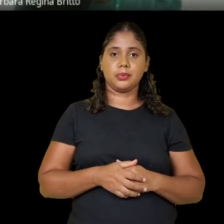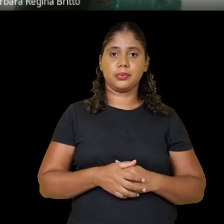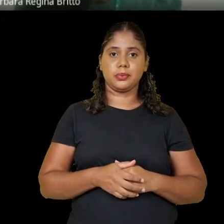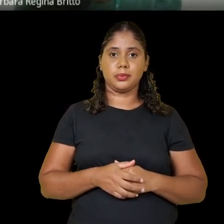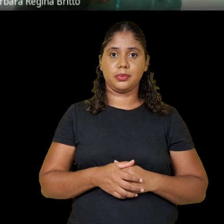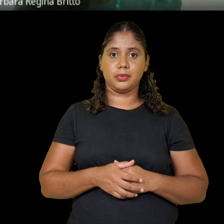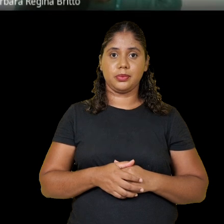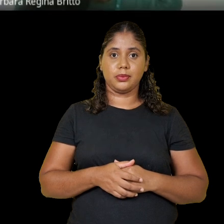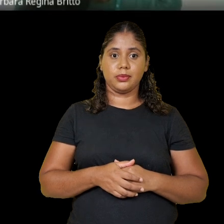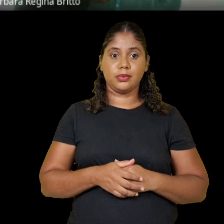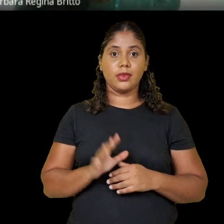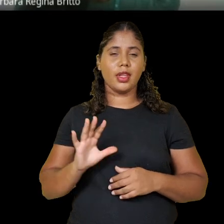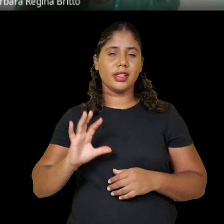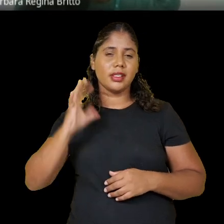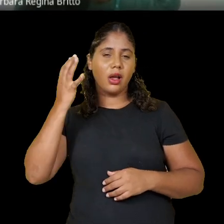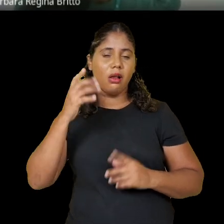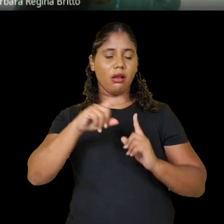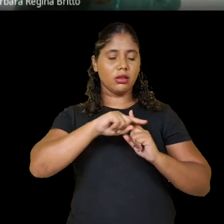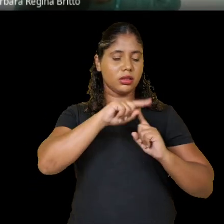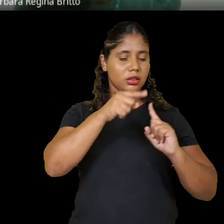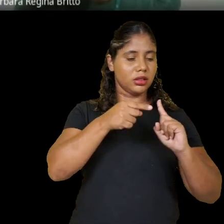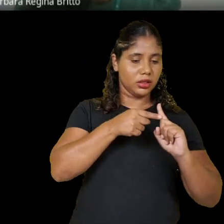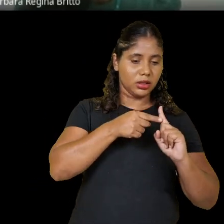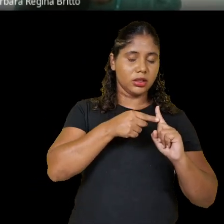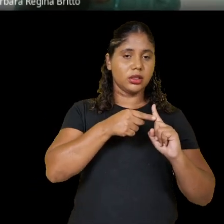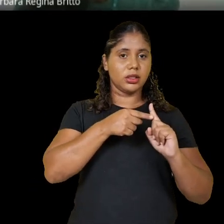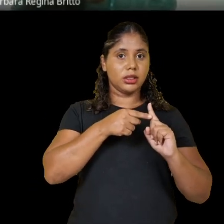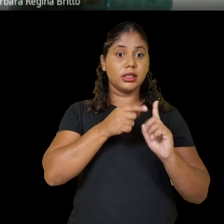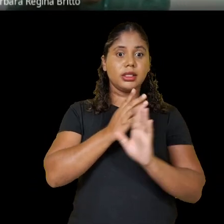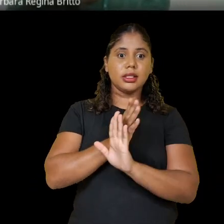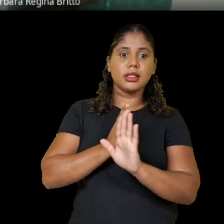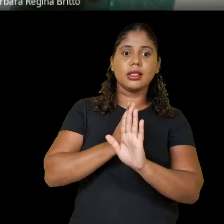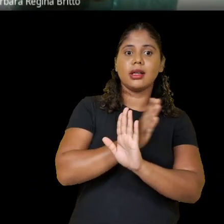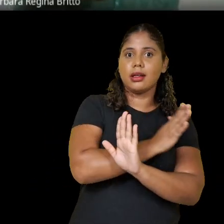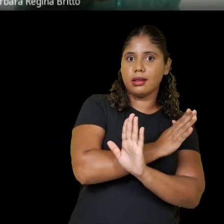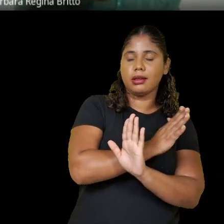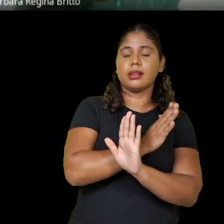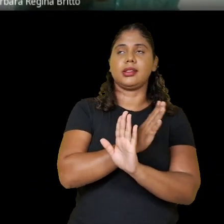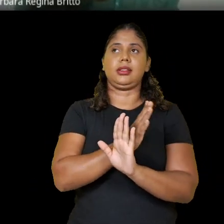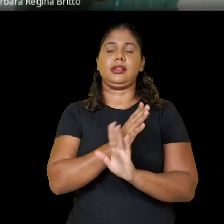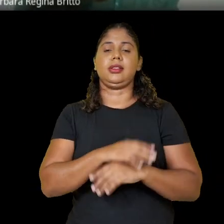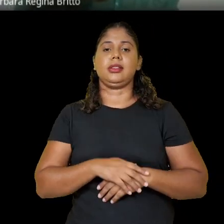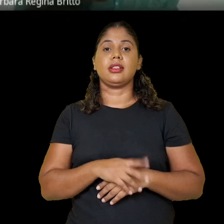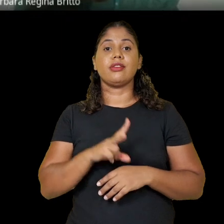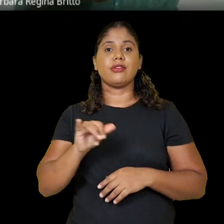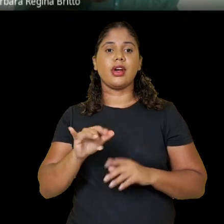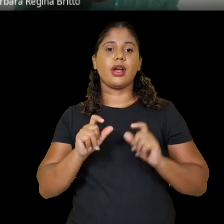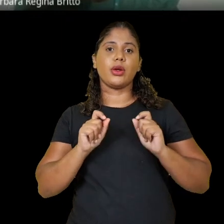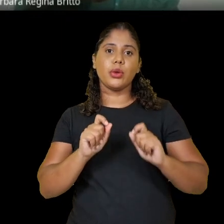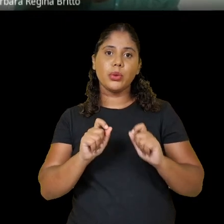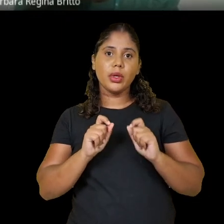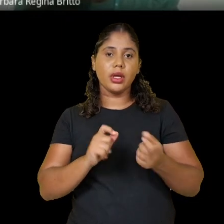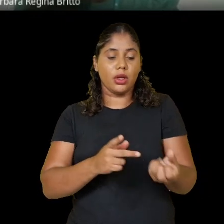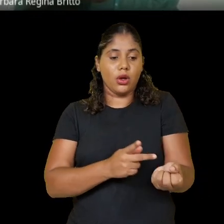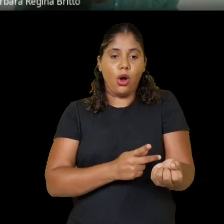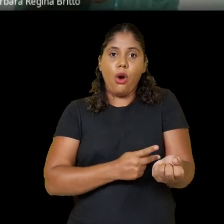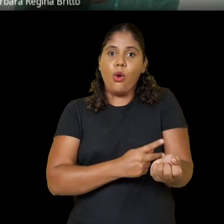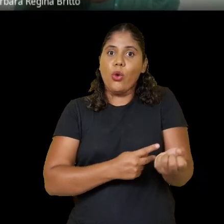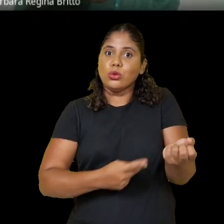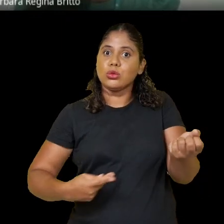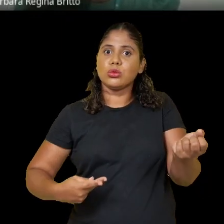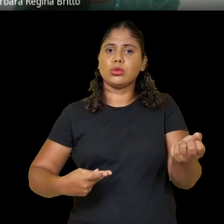diante disso, diante de tudo isso, vai ser, e antes, de tudo isso, vai ser alteração